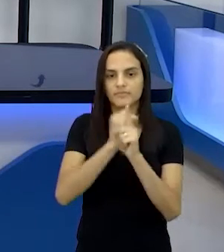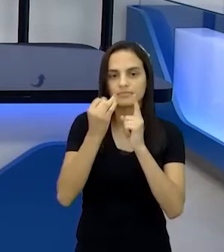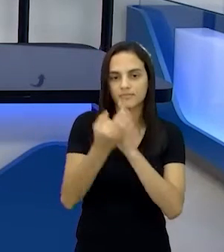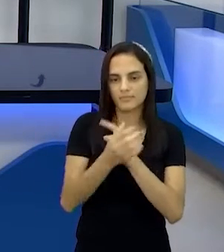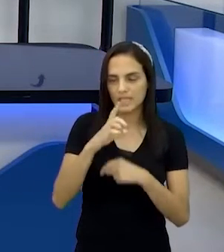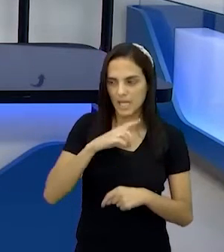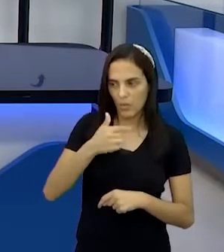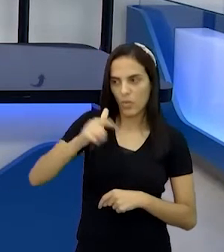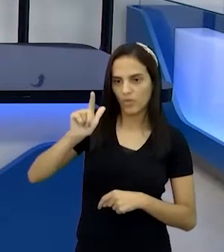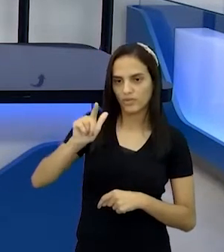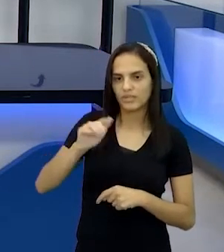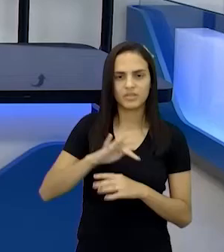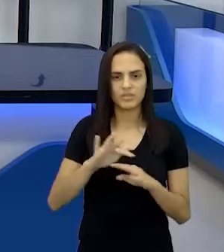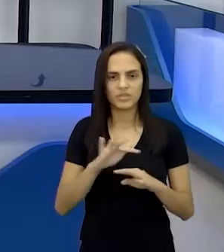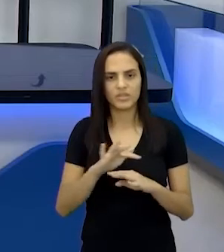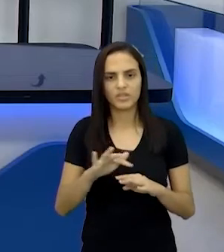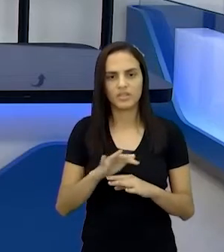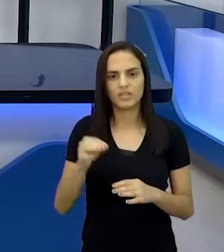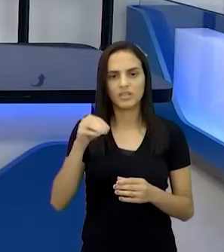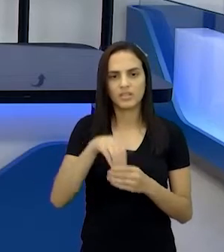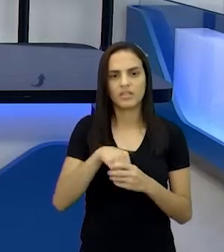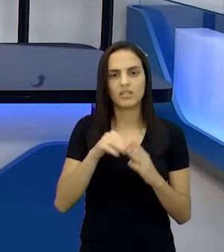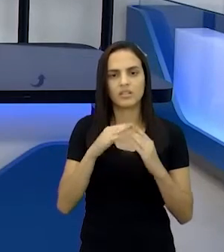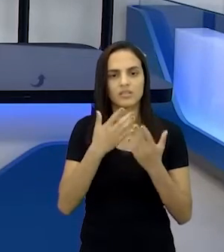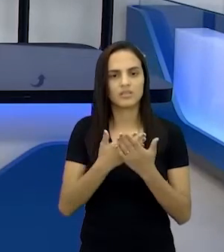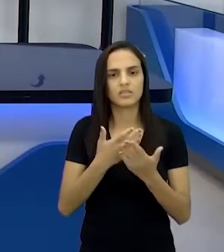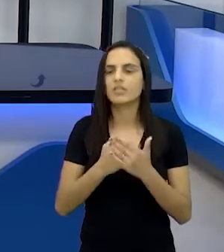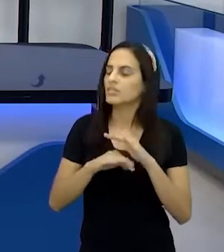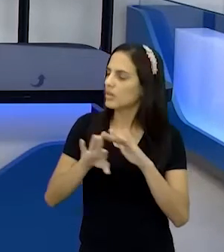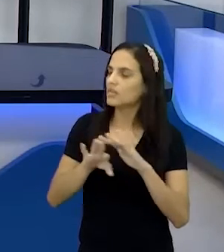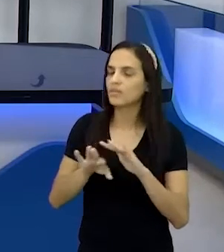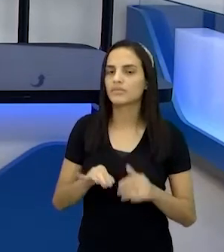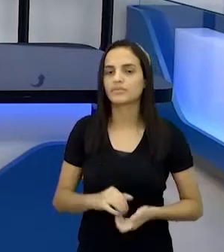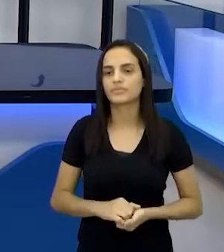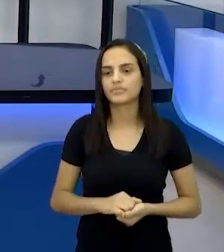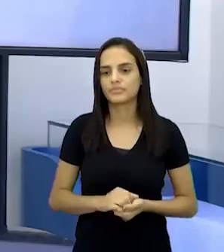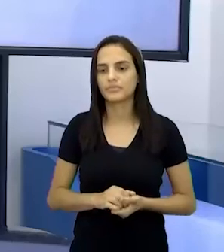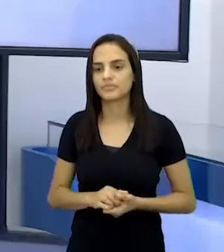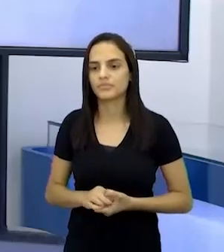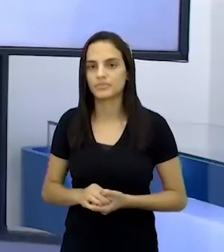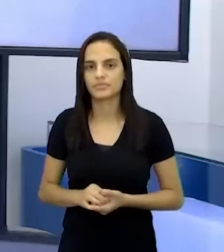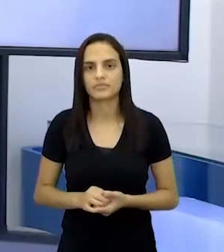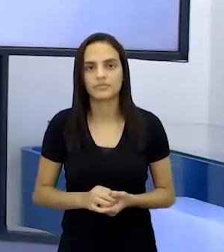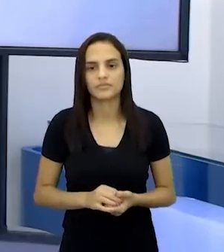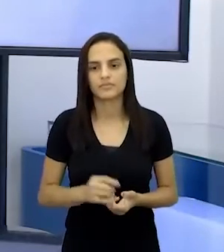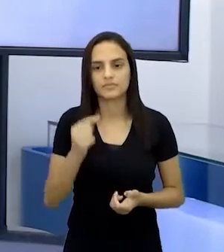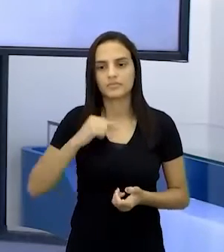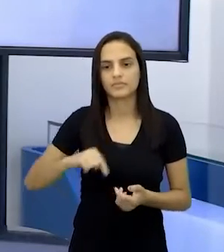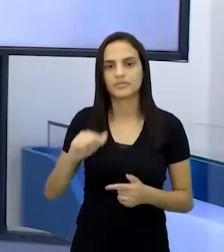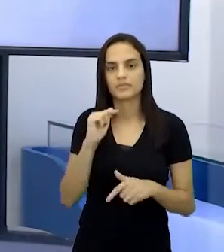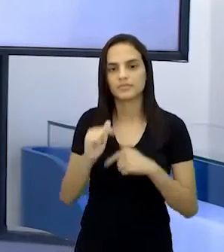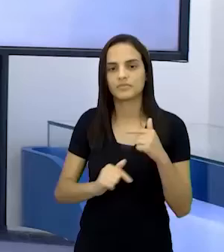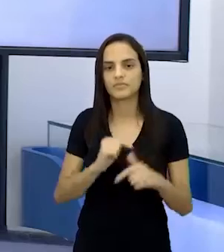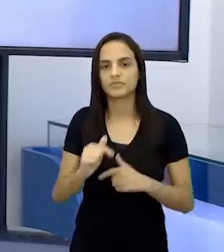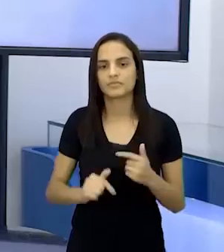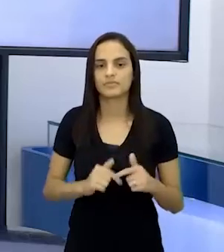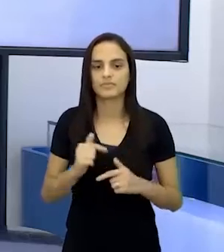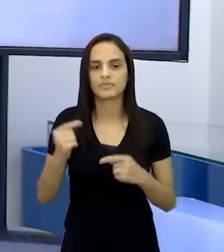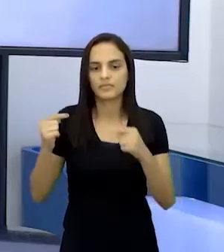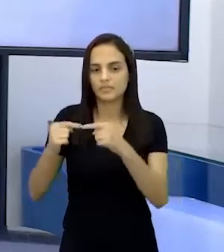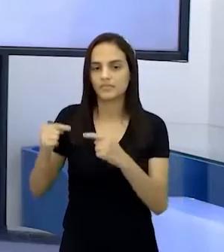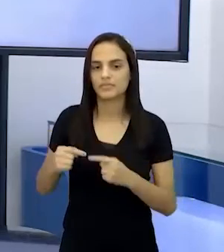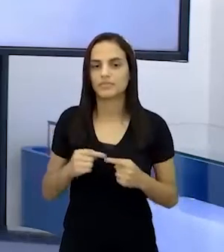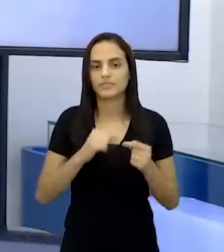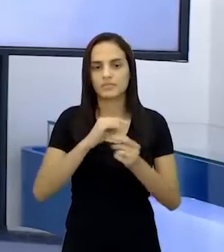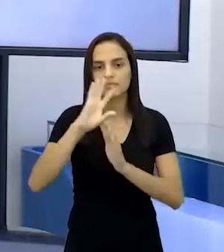Tem mais? Tem Não, mais. acho que só. Na escola aqui só. É verdade, só isso. É isso então, estamos trabalhando algo que vai